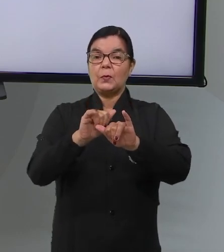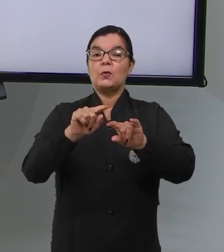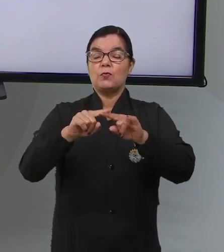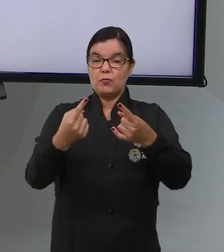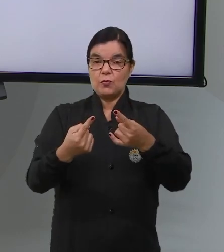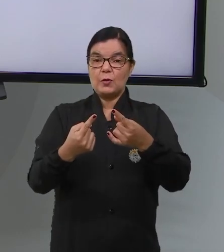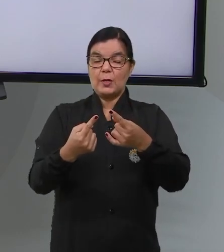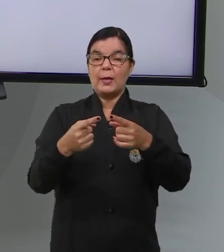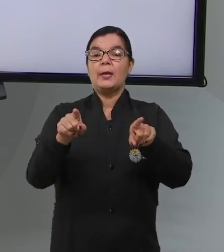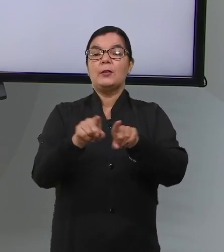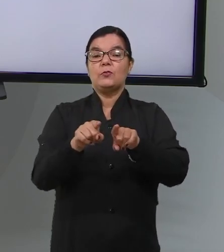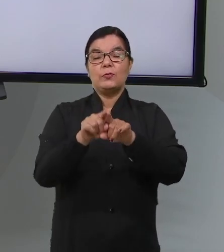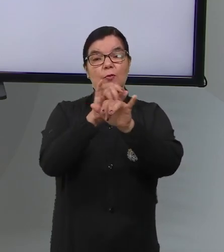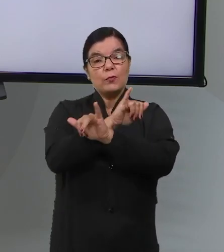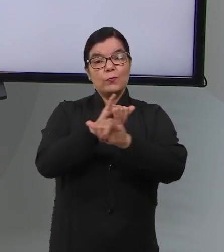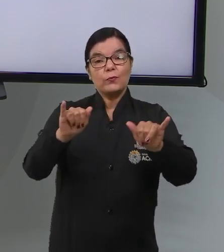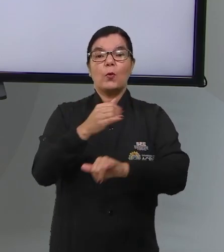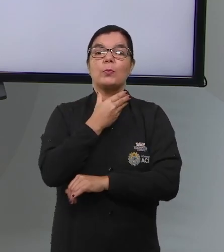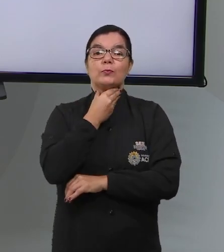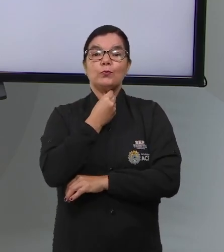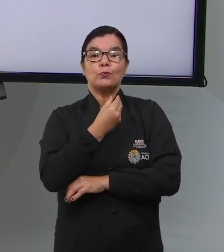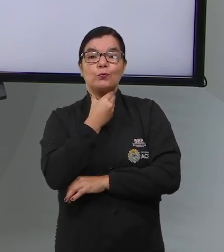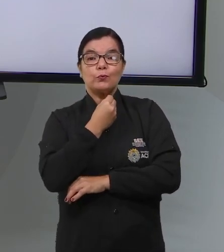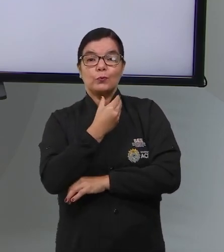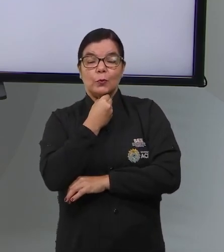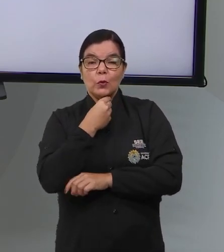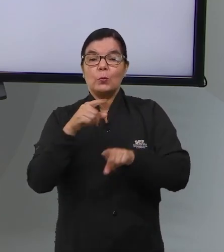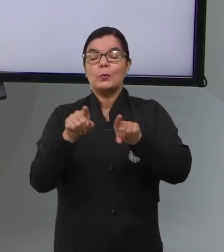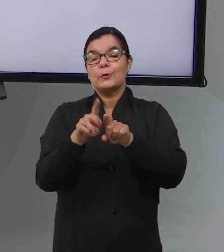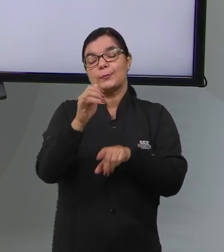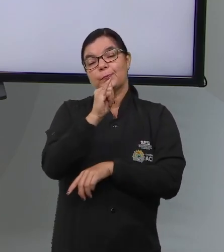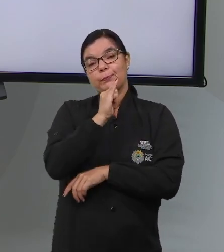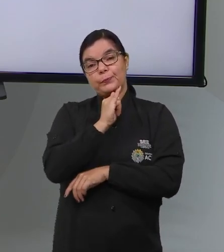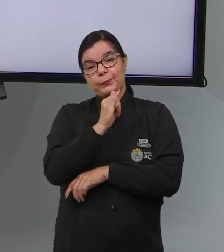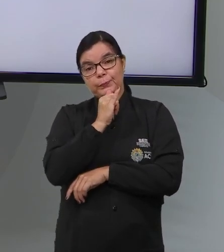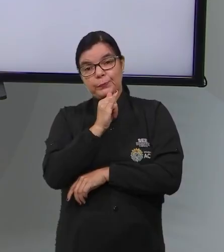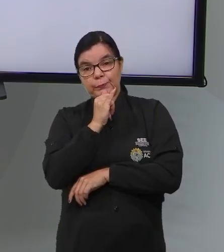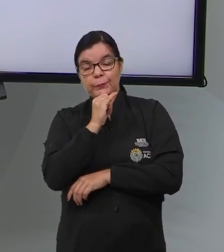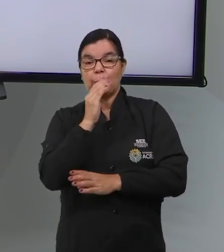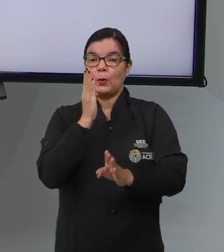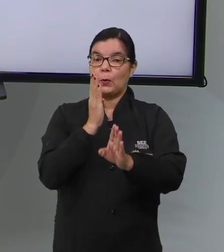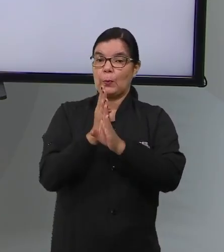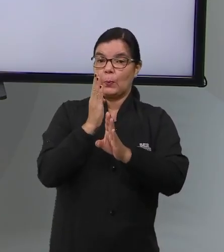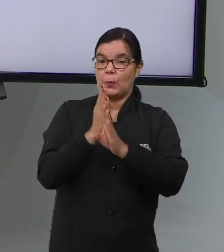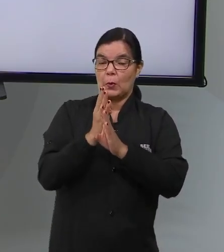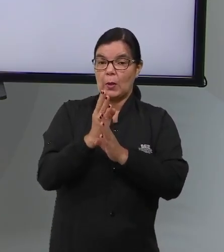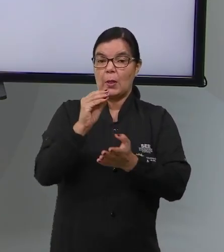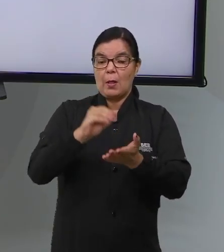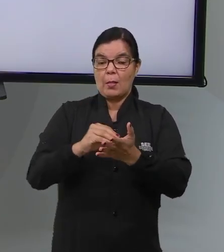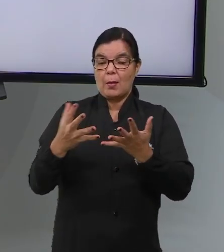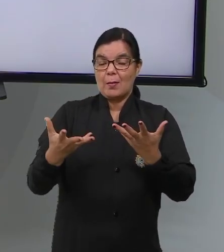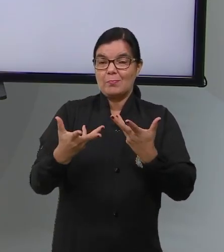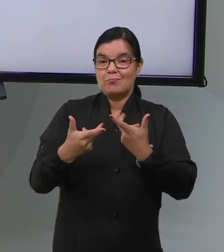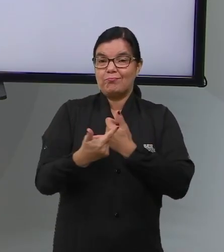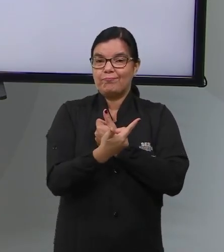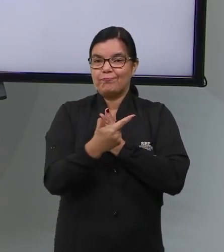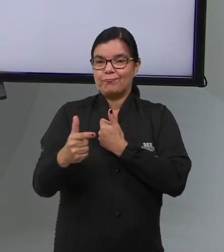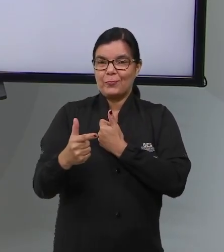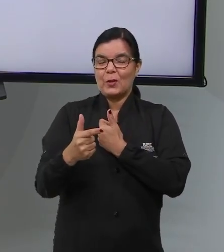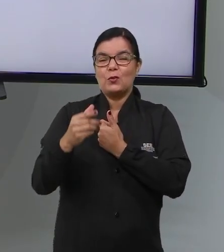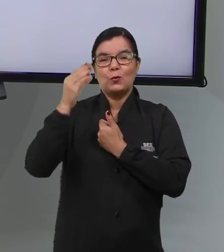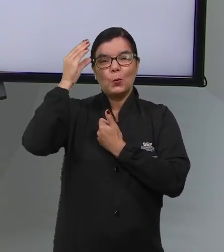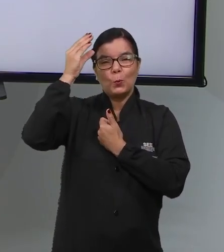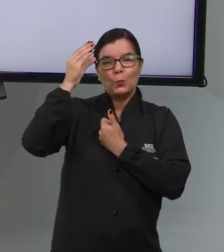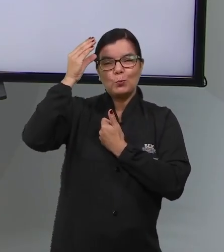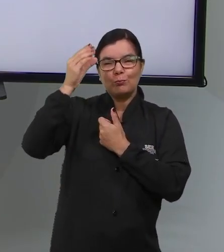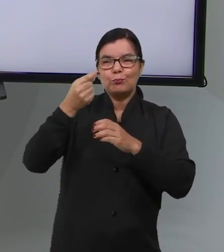news. E muitas pessoas elas acabam, infelizmente, devido à falta de habilidade de um conhecimento